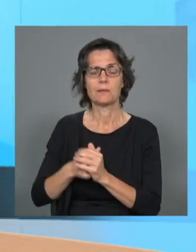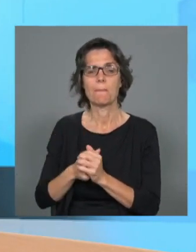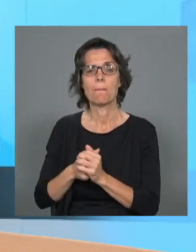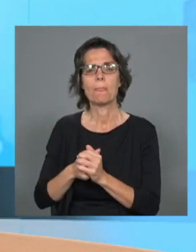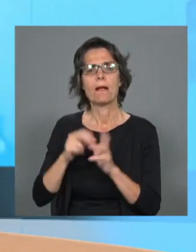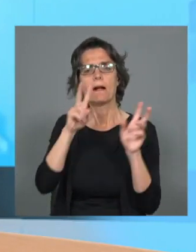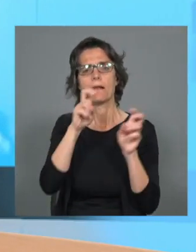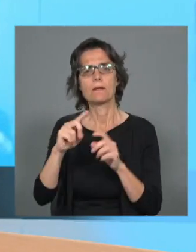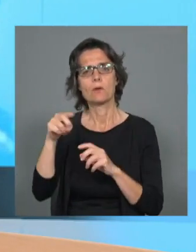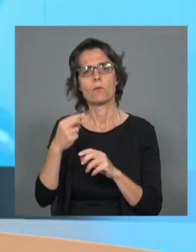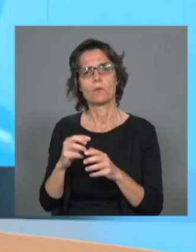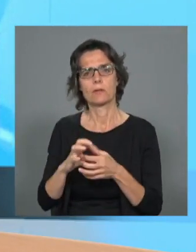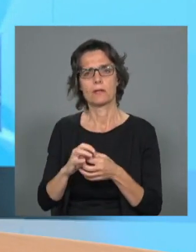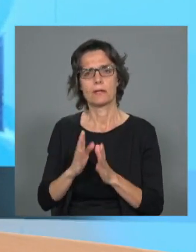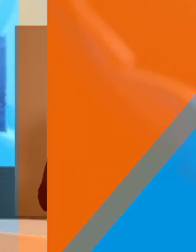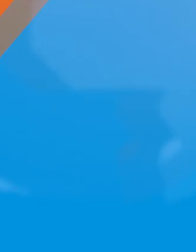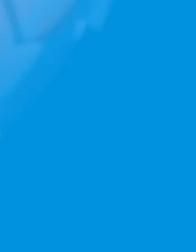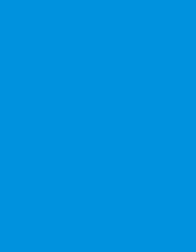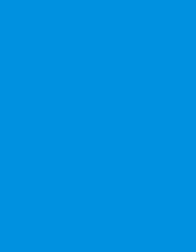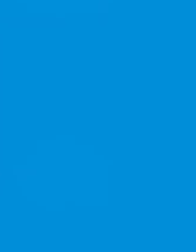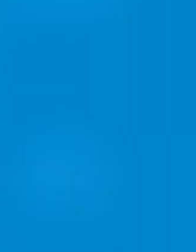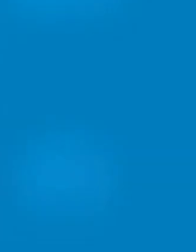da atualidade religiosa.